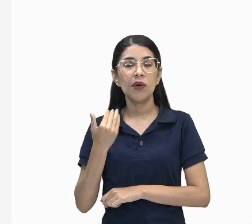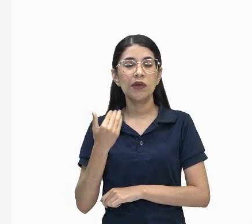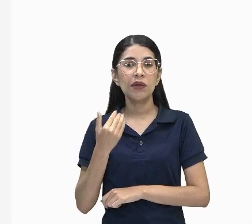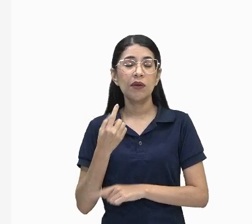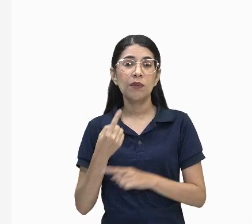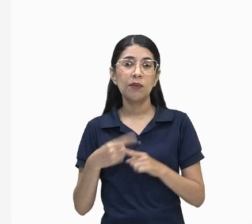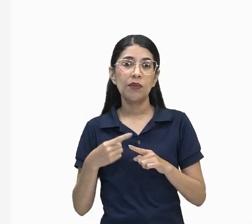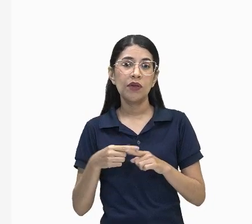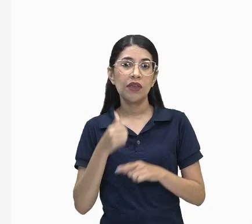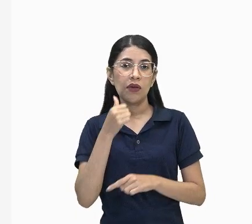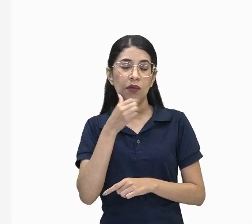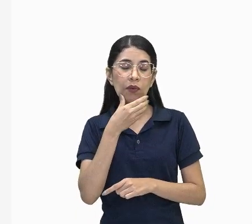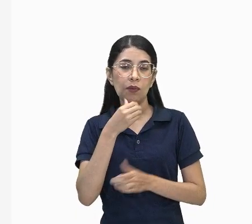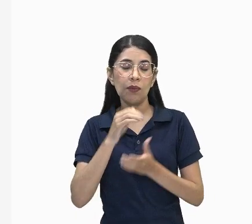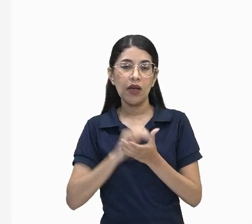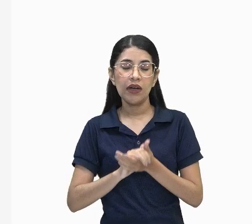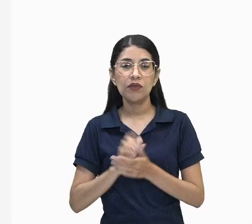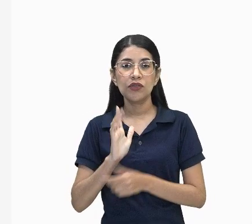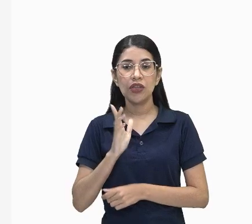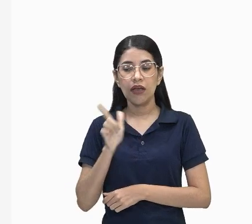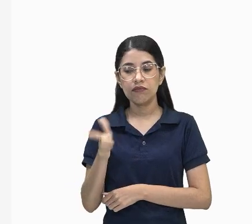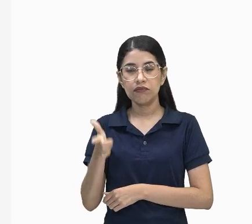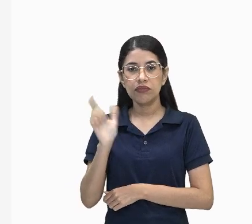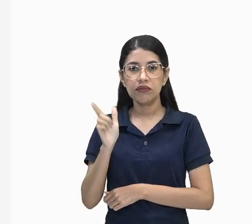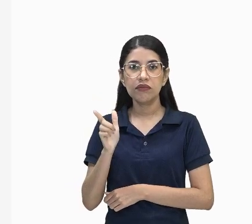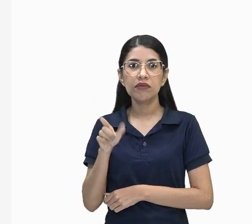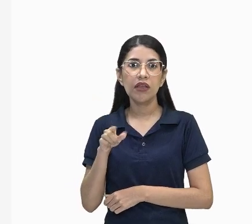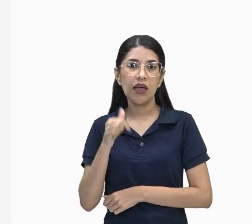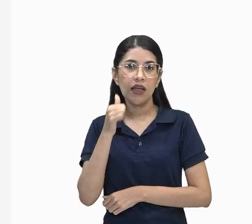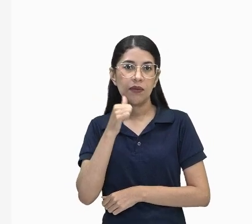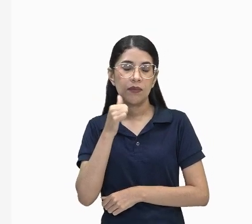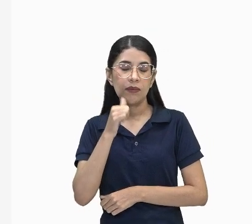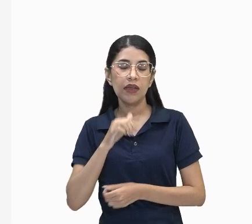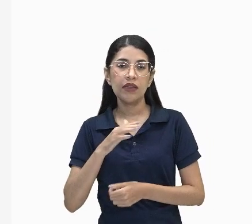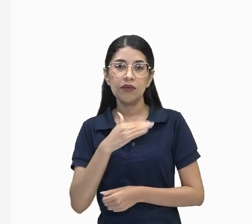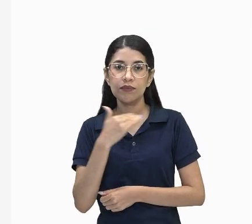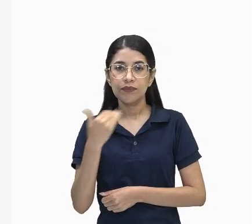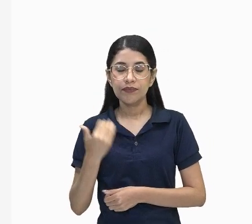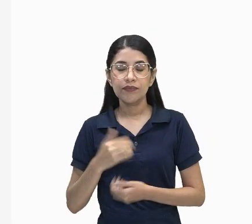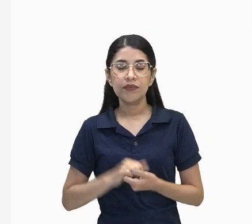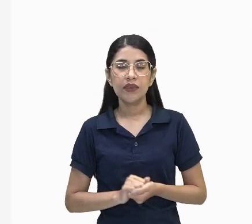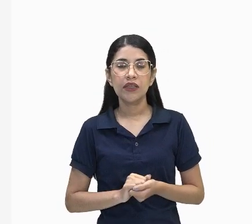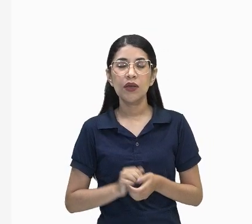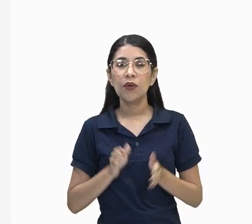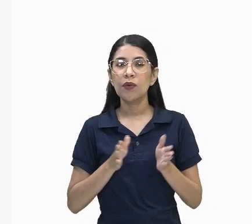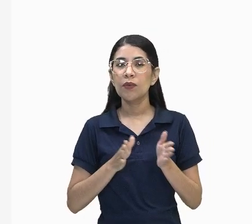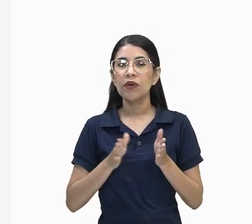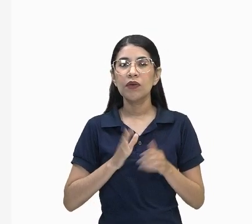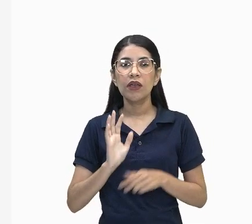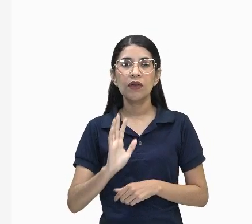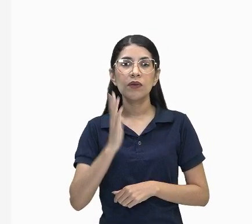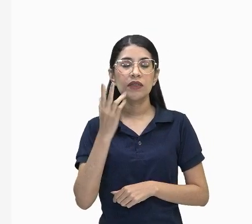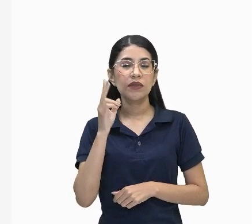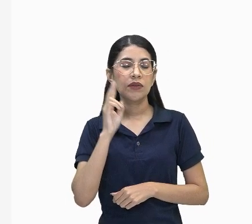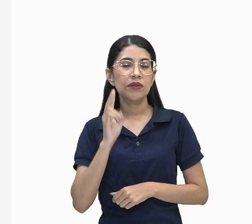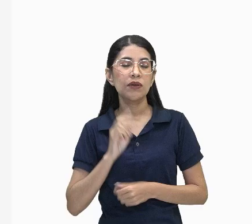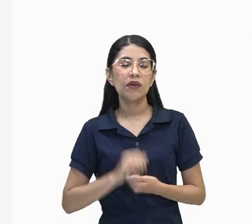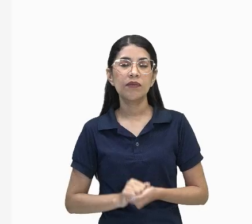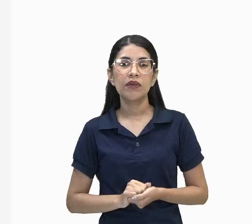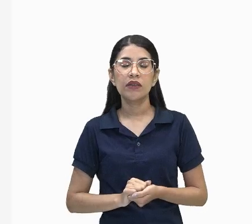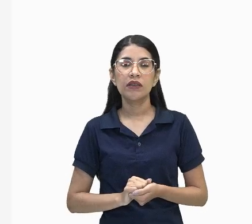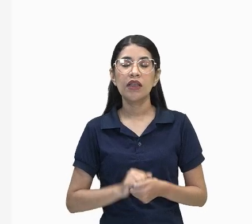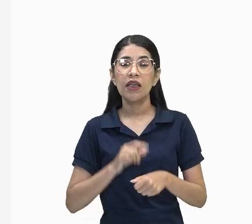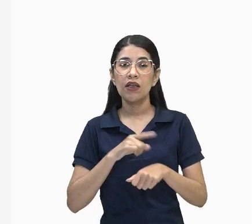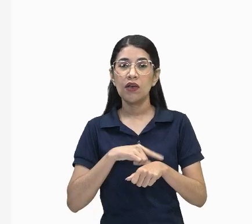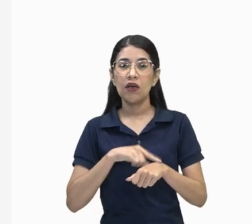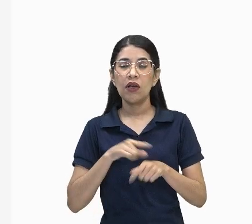tinha atirado na Rita. O tempo em que ocorre essa história, ele é cronológico